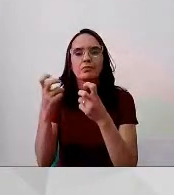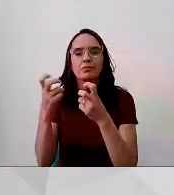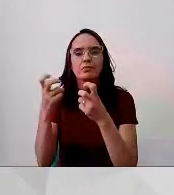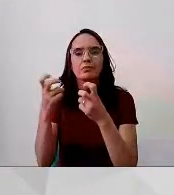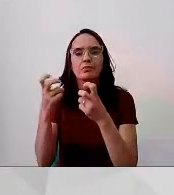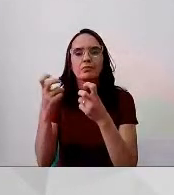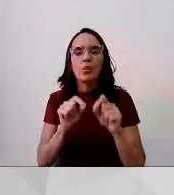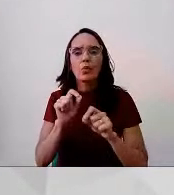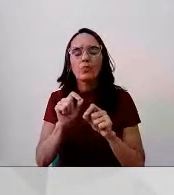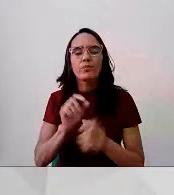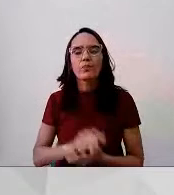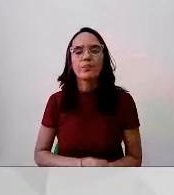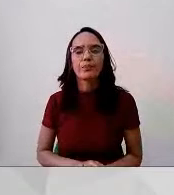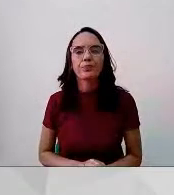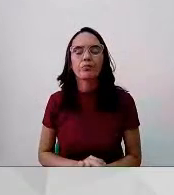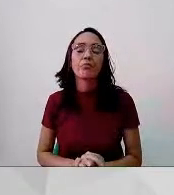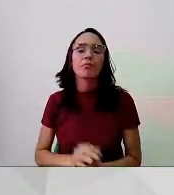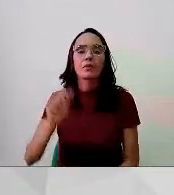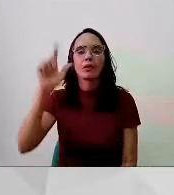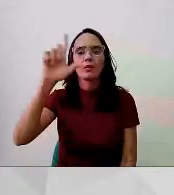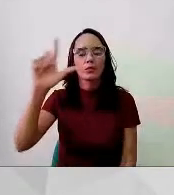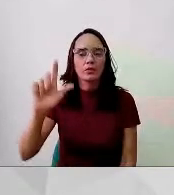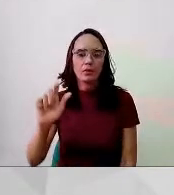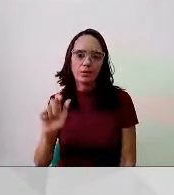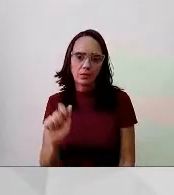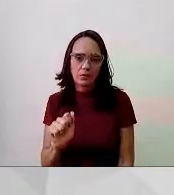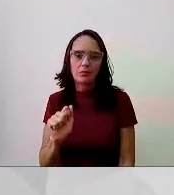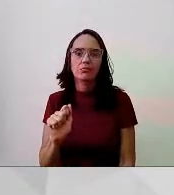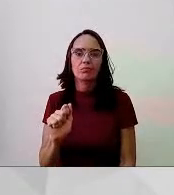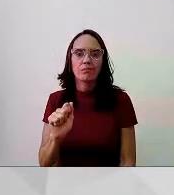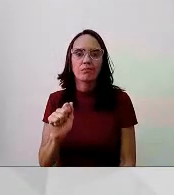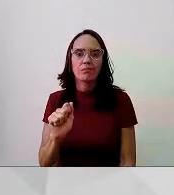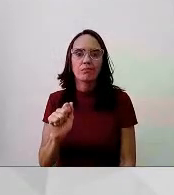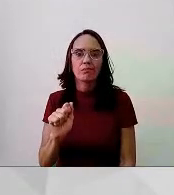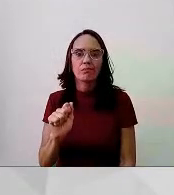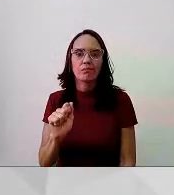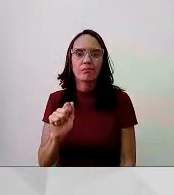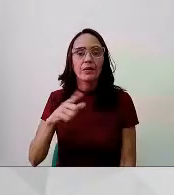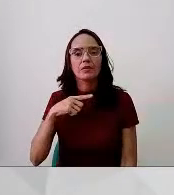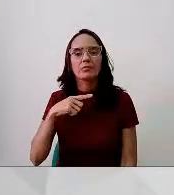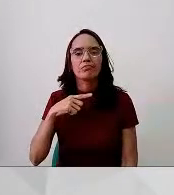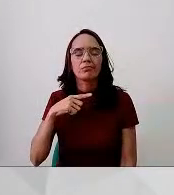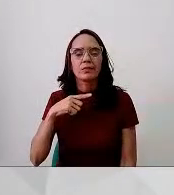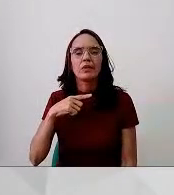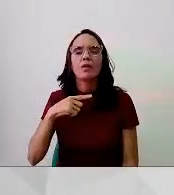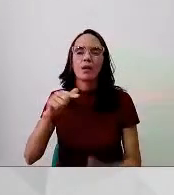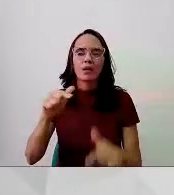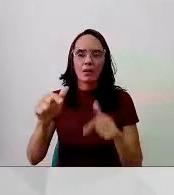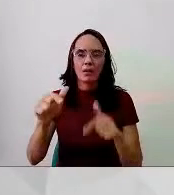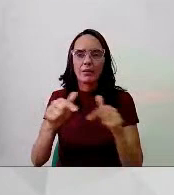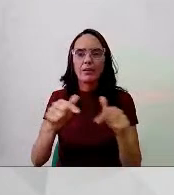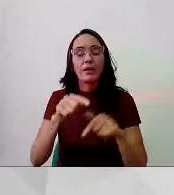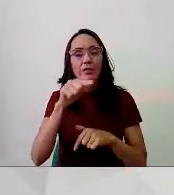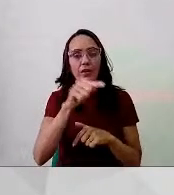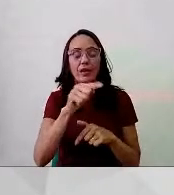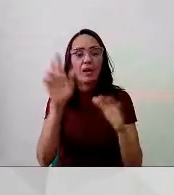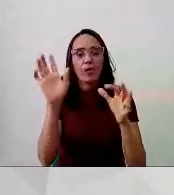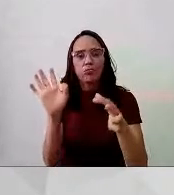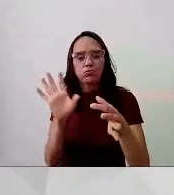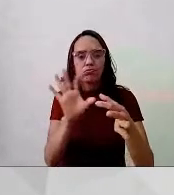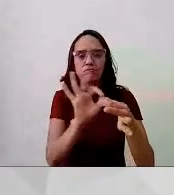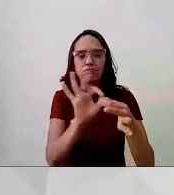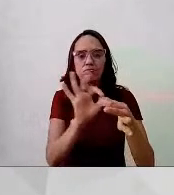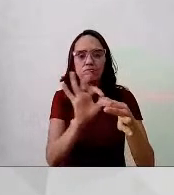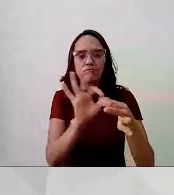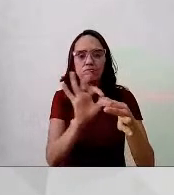um algoritmo que rodava lá numa máquina que tinha umas conexões, né, conseguia fazer, né, algo. Na